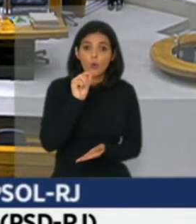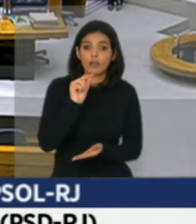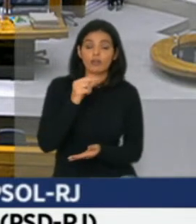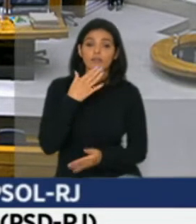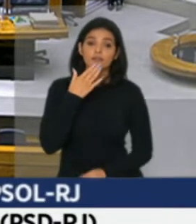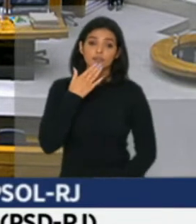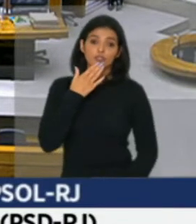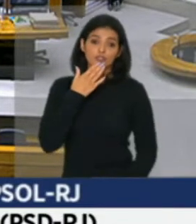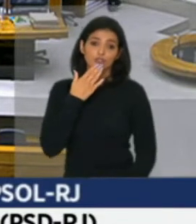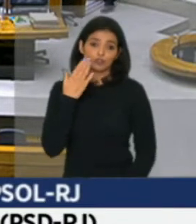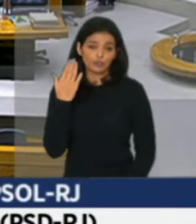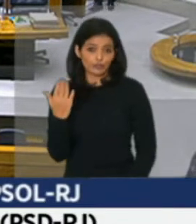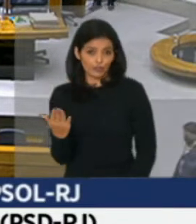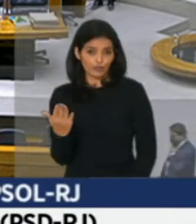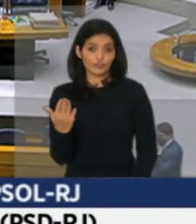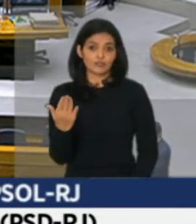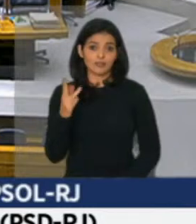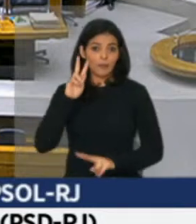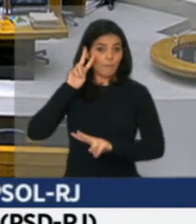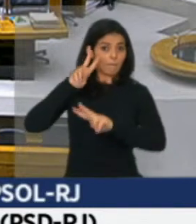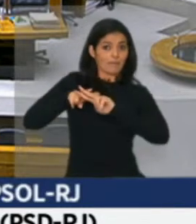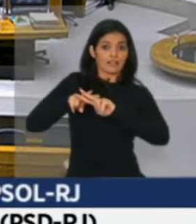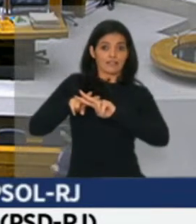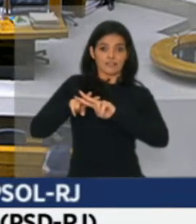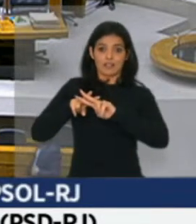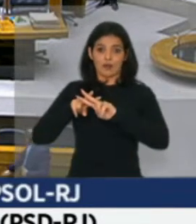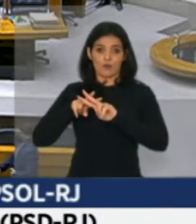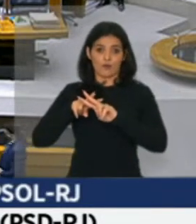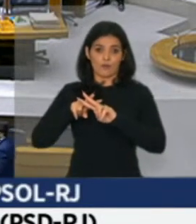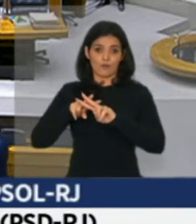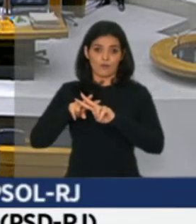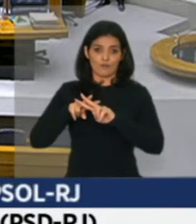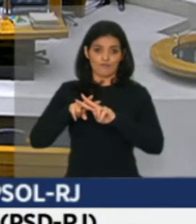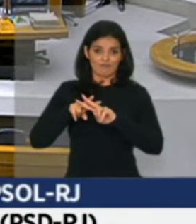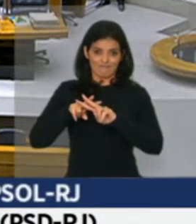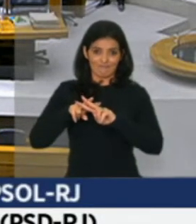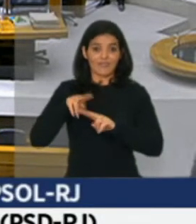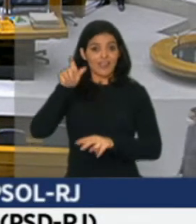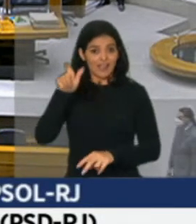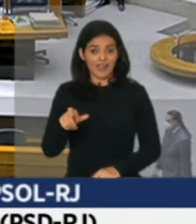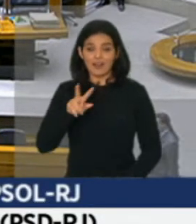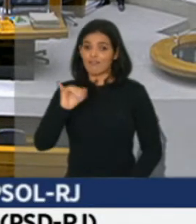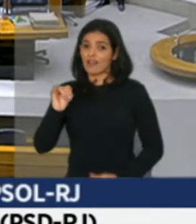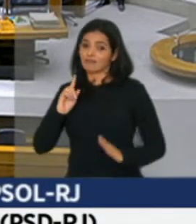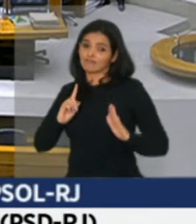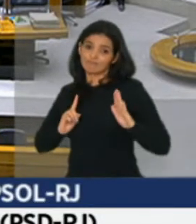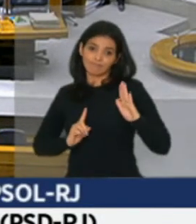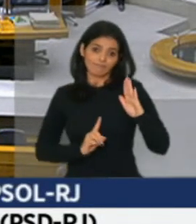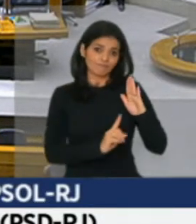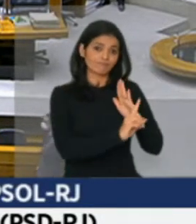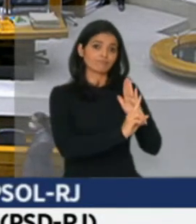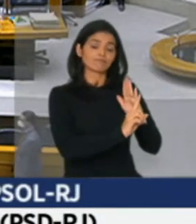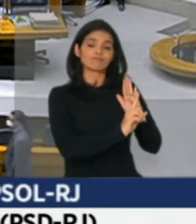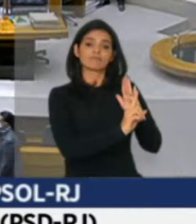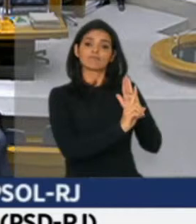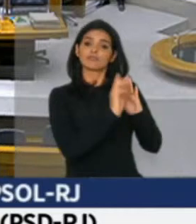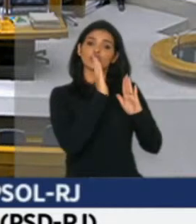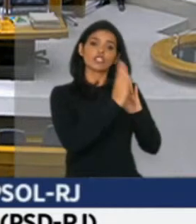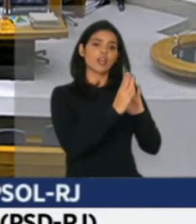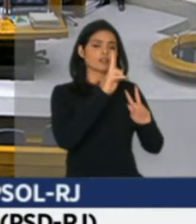solicitação de prisão preventiva e ela vai diretamente à uma unidade